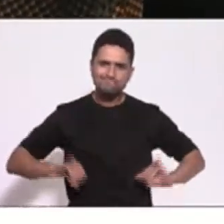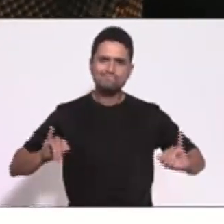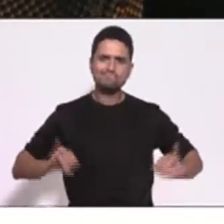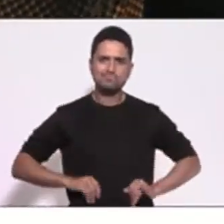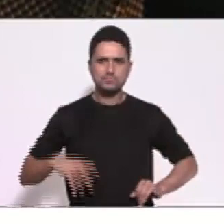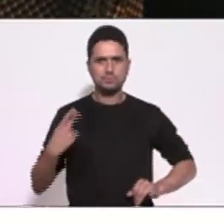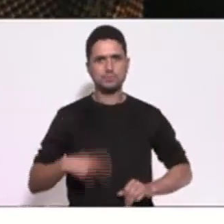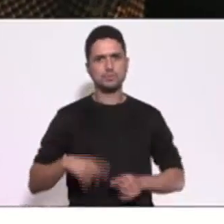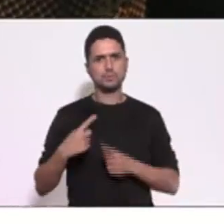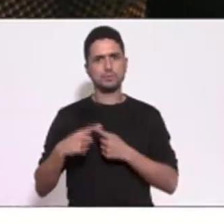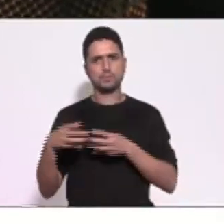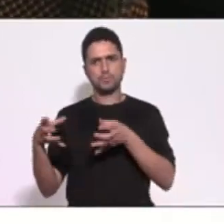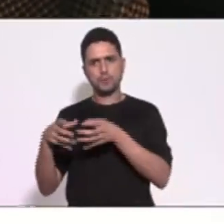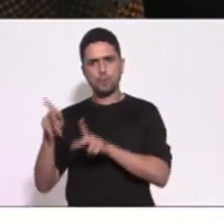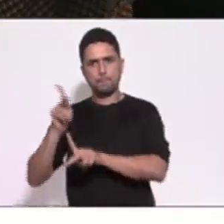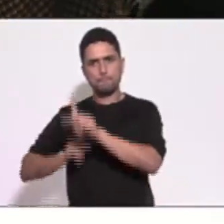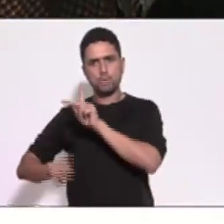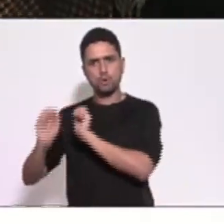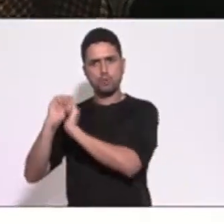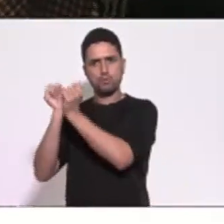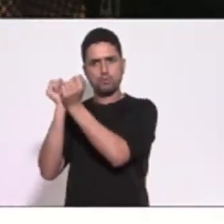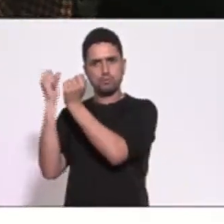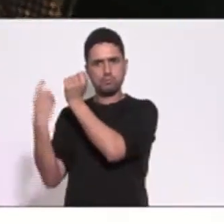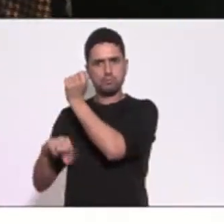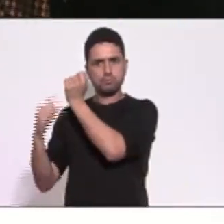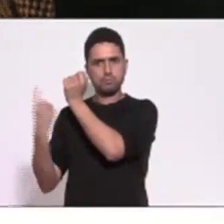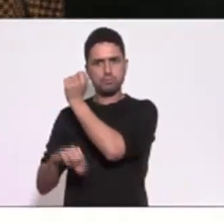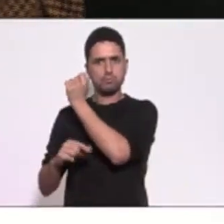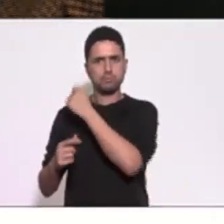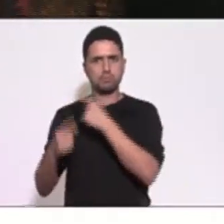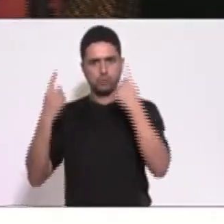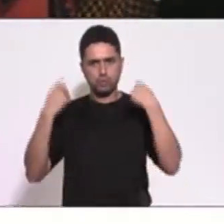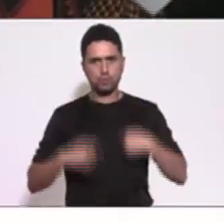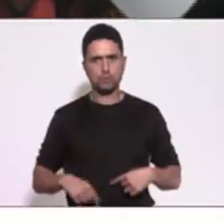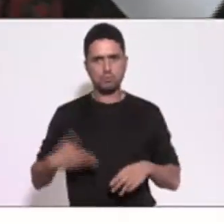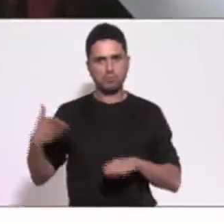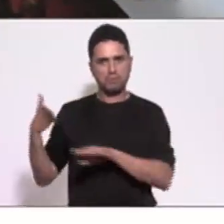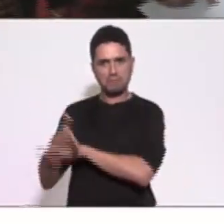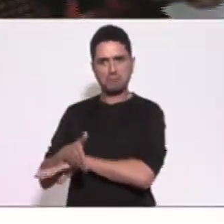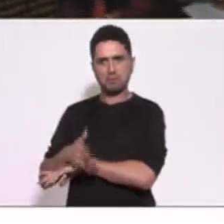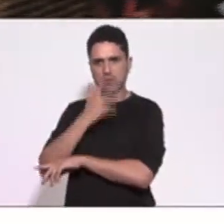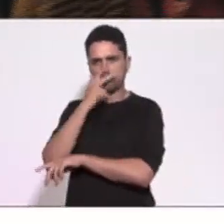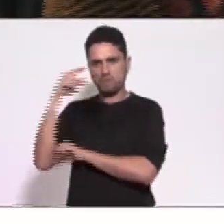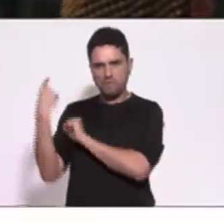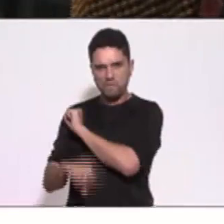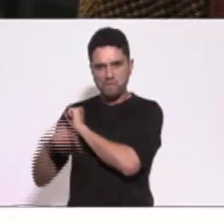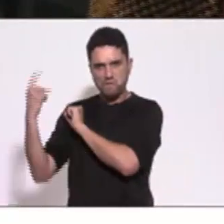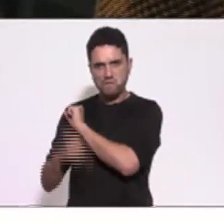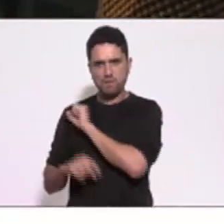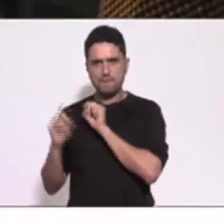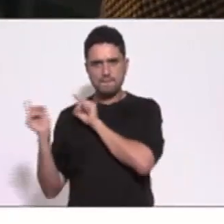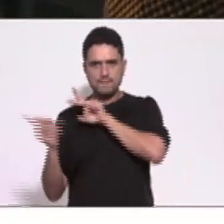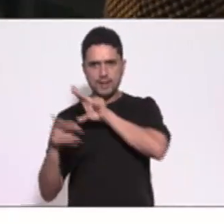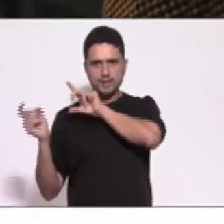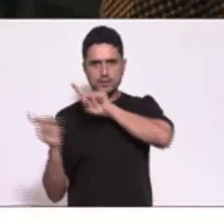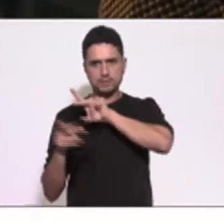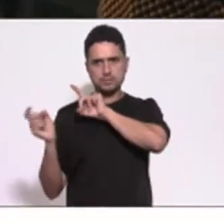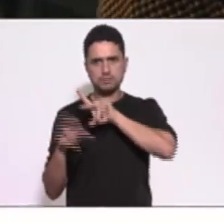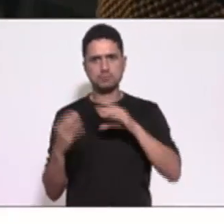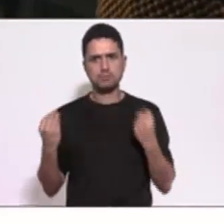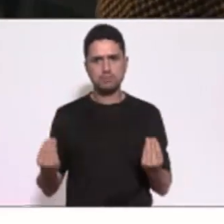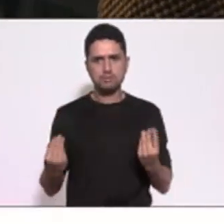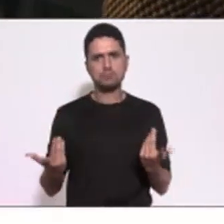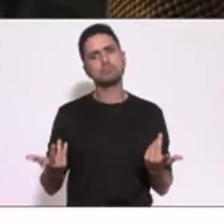contas, escravizaram, eram pessoas que tinham o seu corpo vilipendiado, transformado em mercadoria. Então, senhor